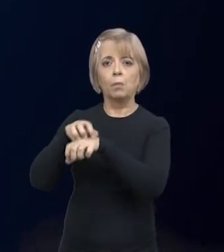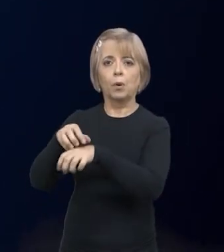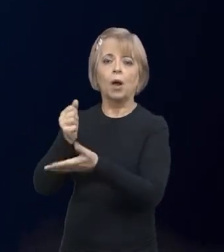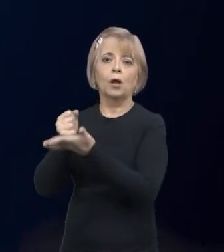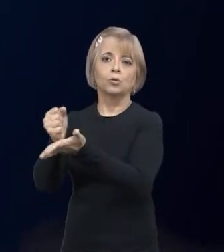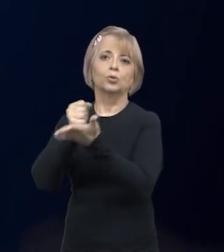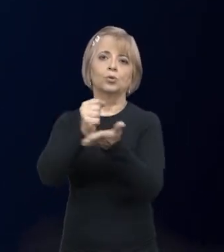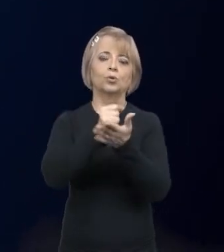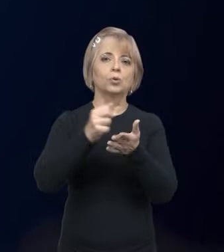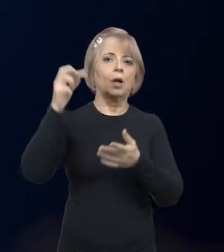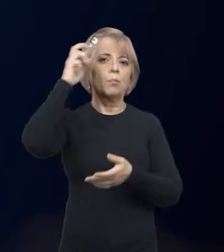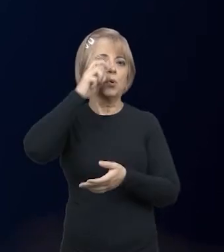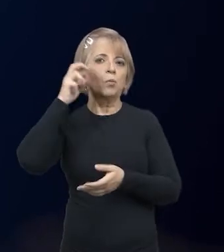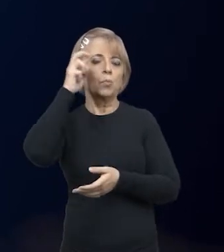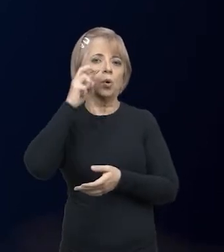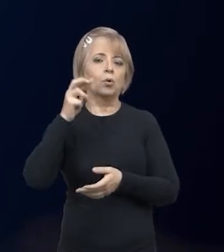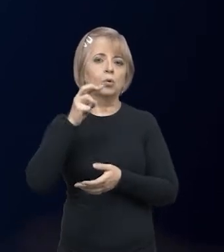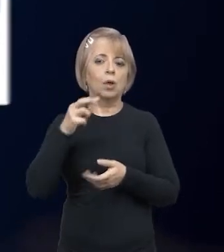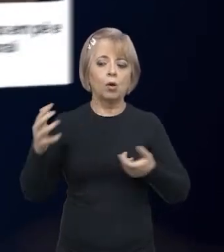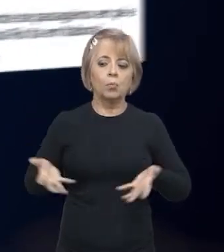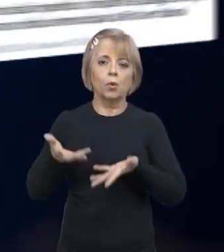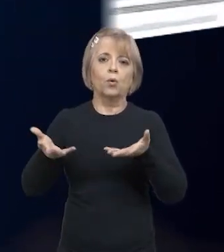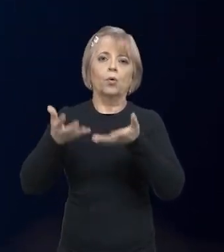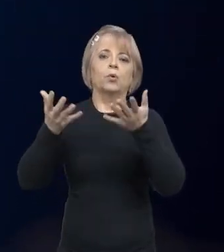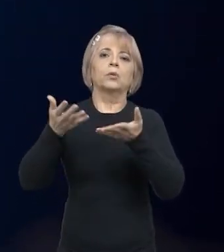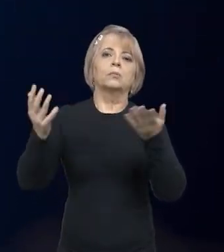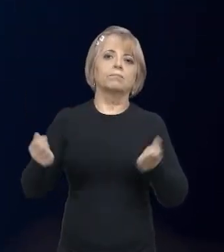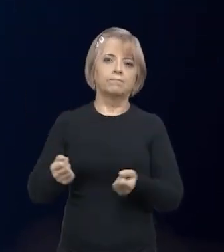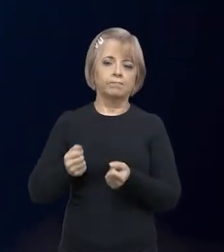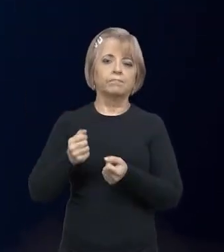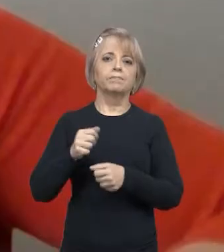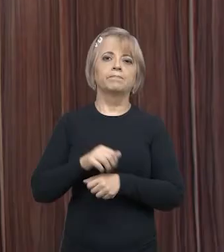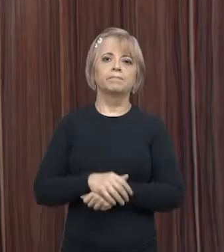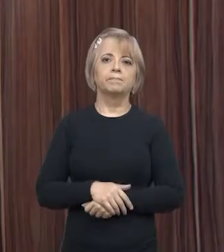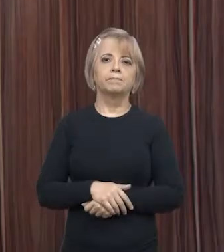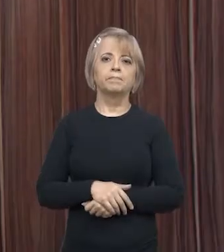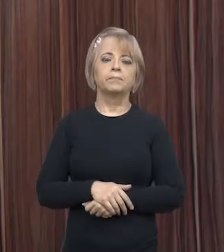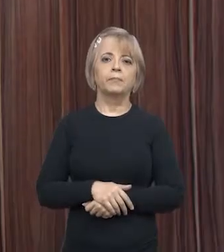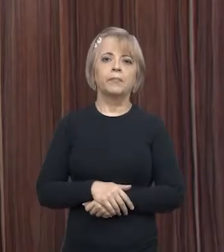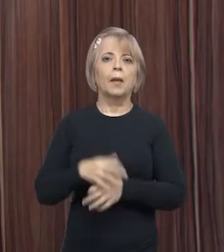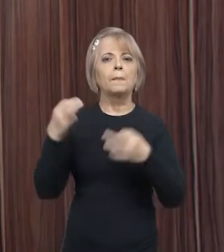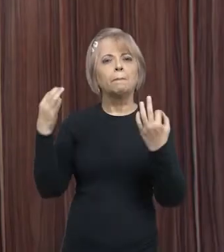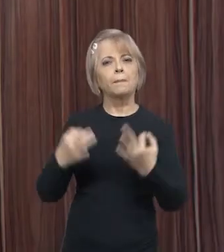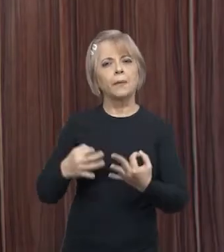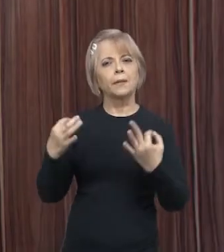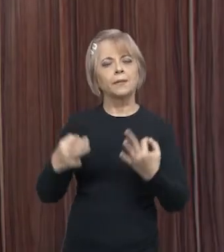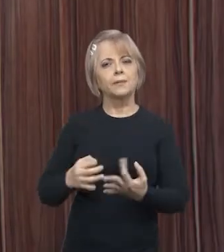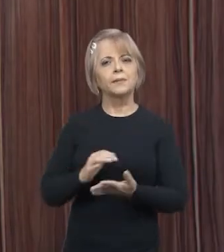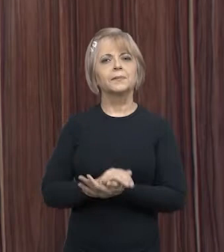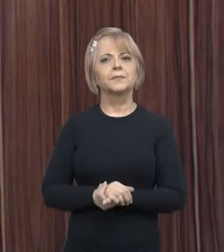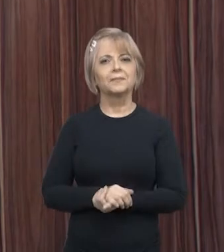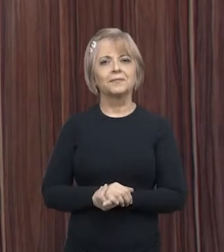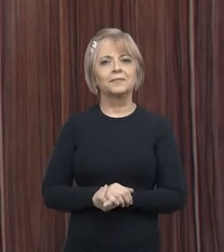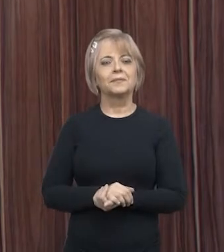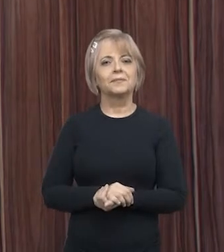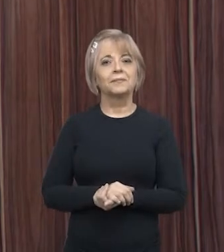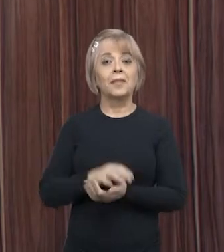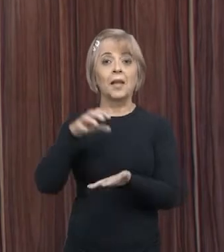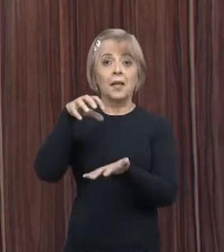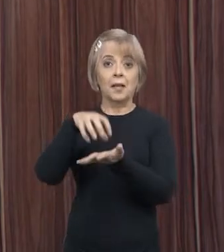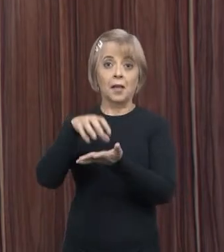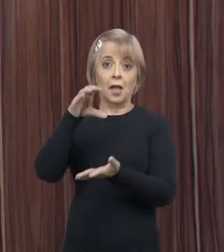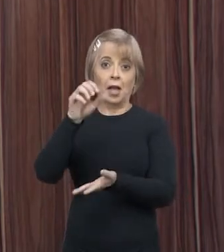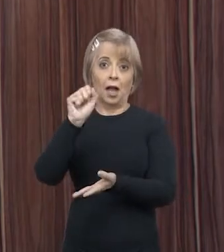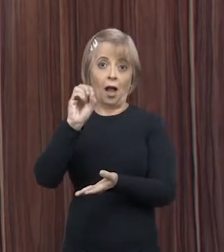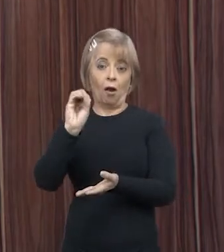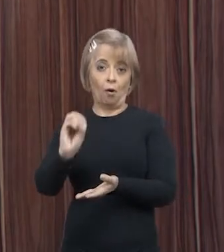ajudar a atuação das promotorias e fomentar a atuação do Ministério Público. Perfeito, doutora. E o CAU Consumidor e